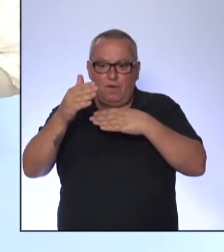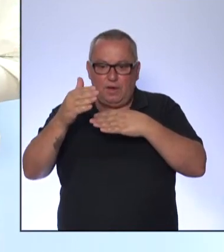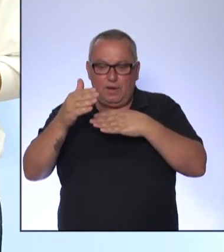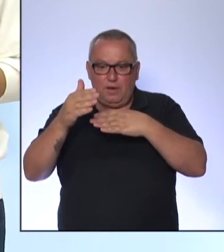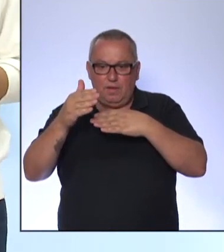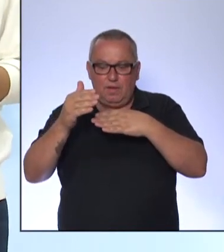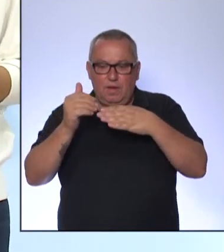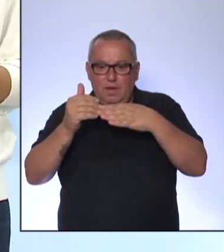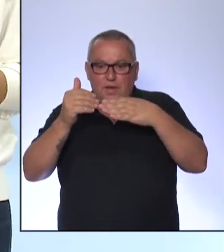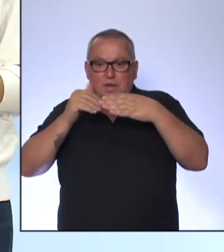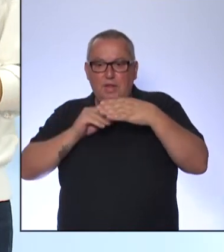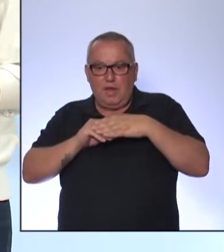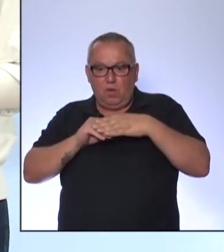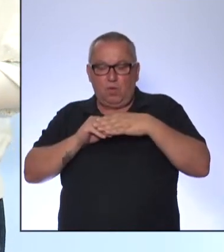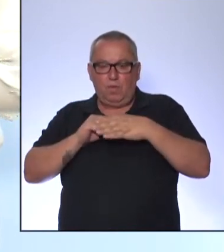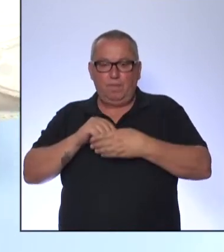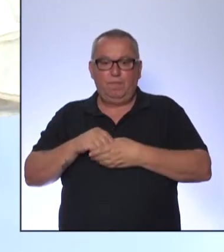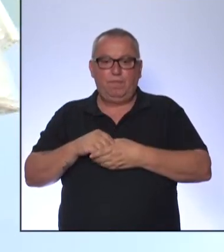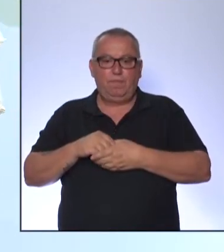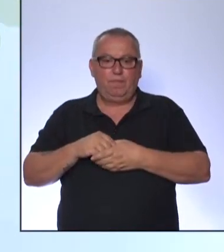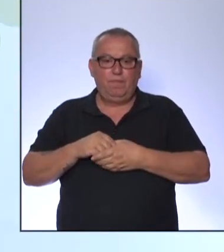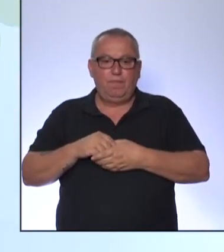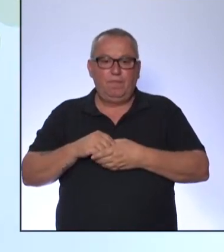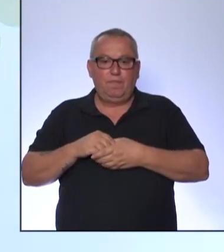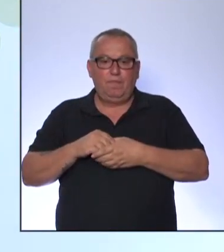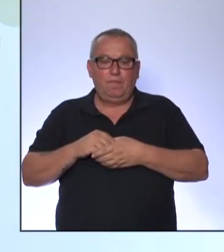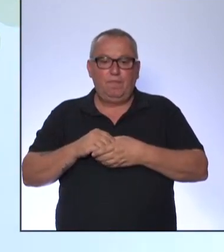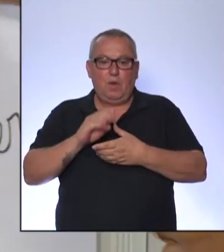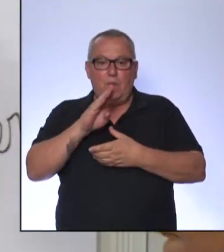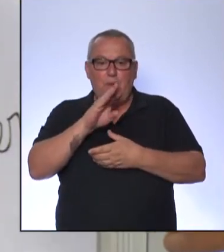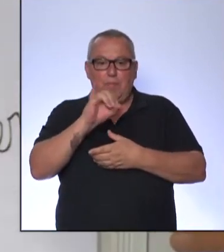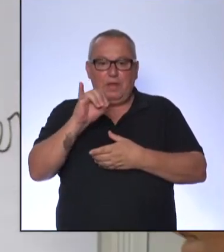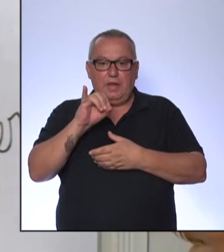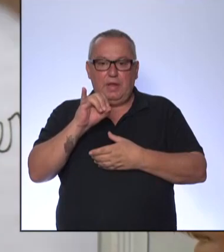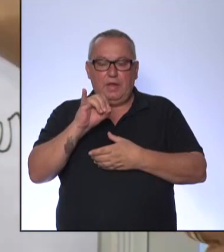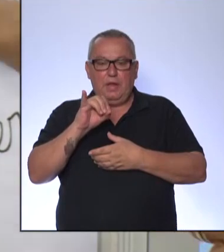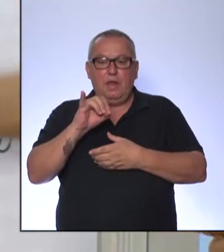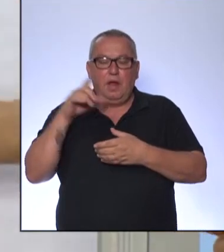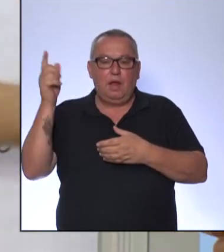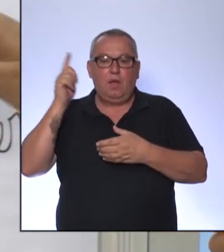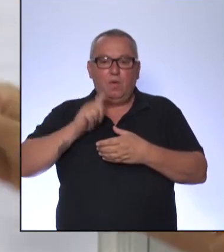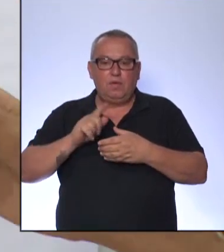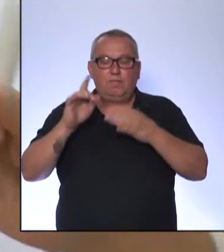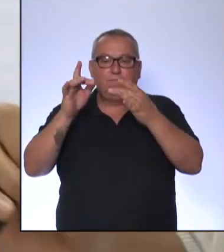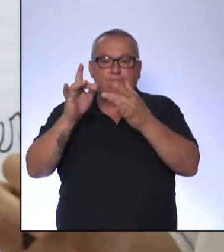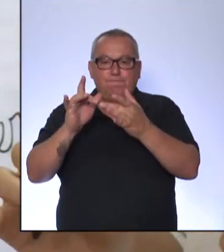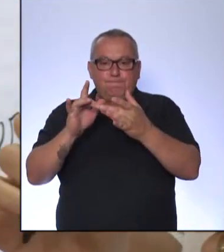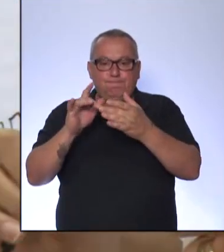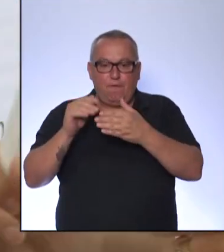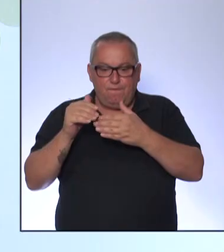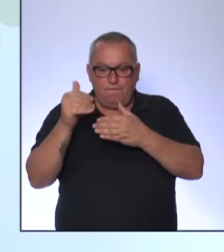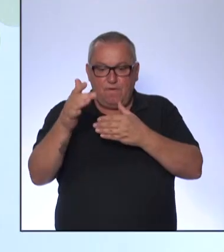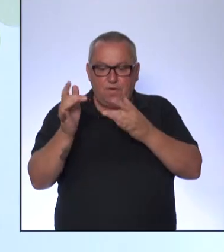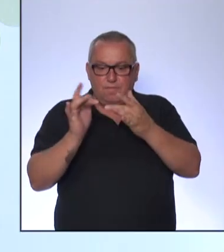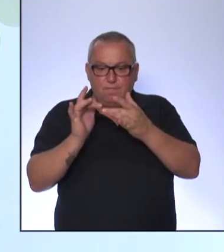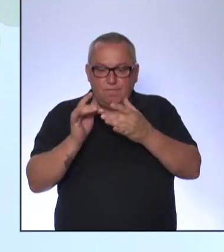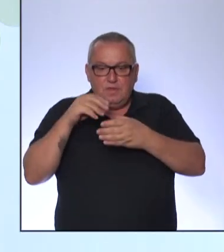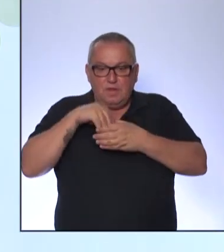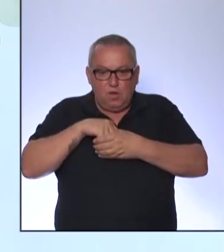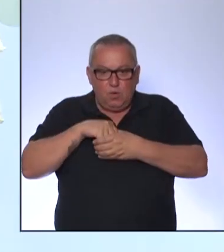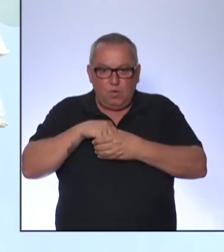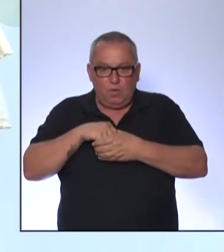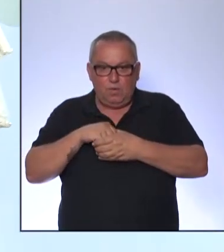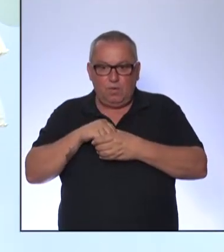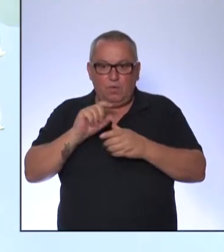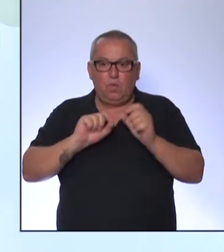Tá bom? Certo? Ela é uma bicamada, então ela vai interagir com o ambiente e ela vai interagir com o interior dessa célula. Do